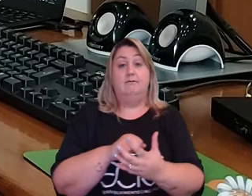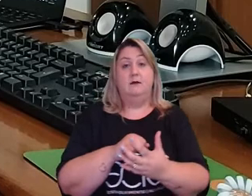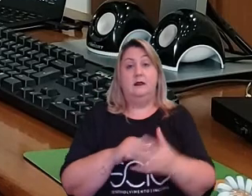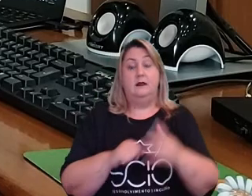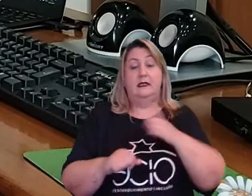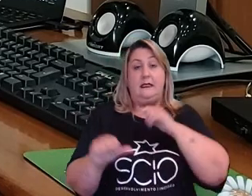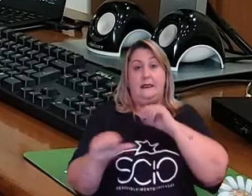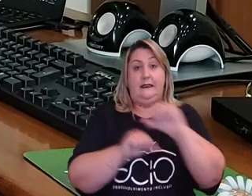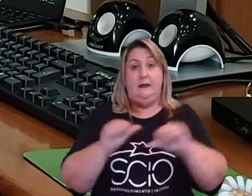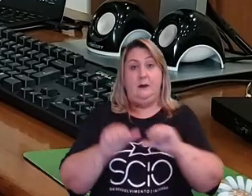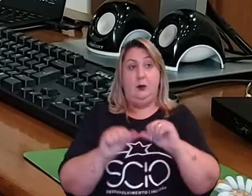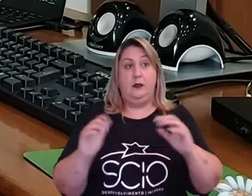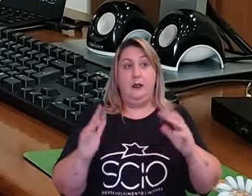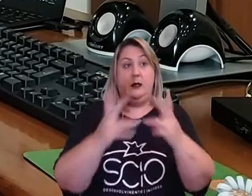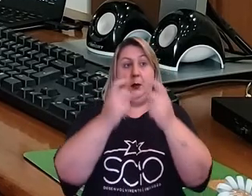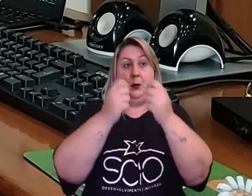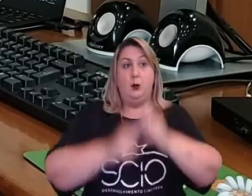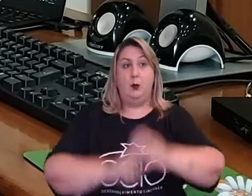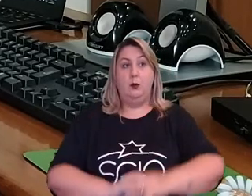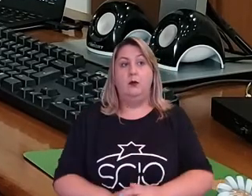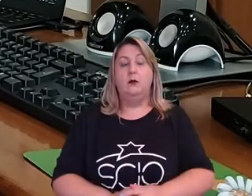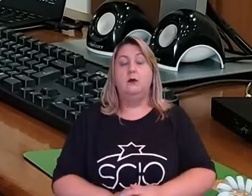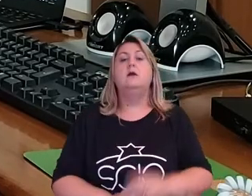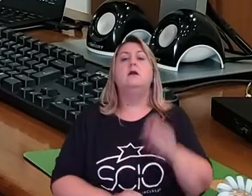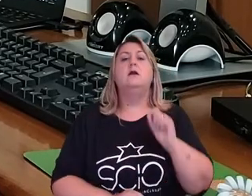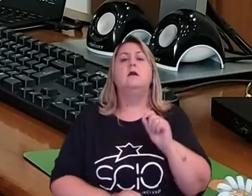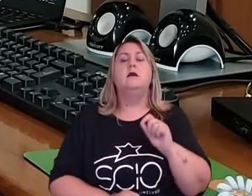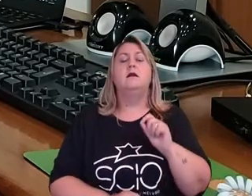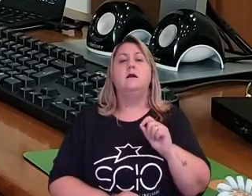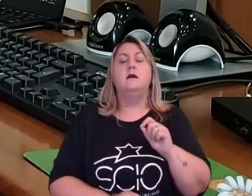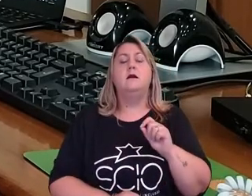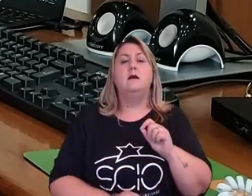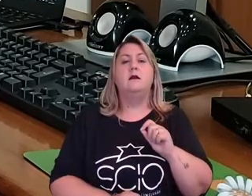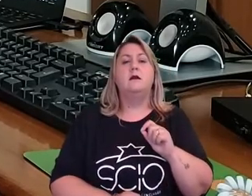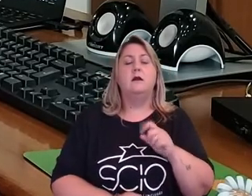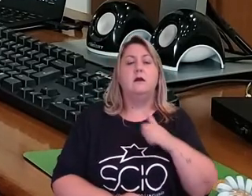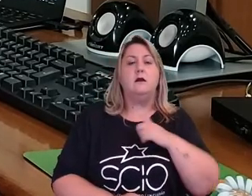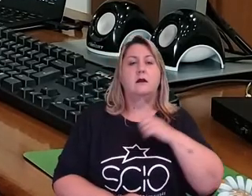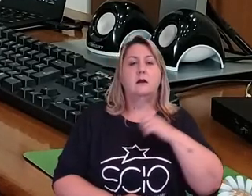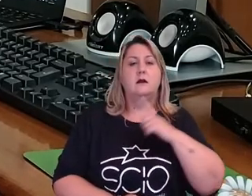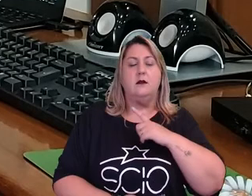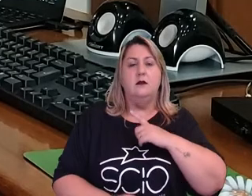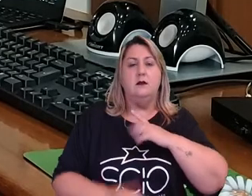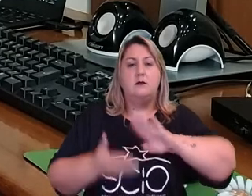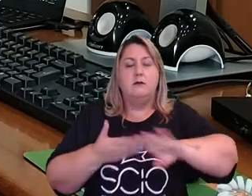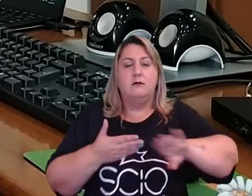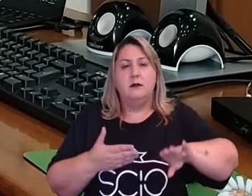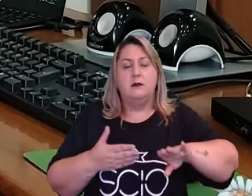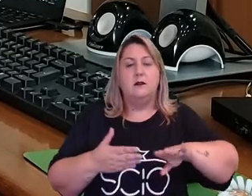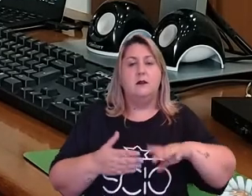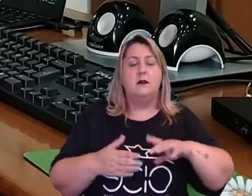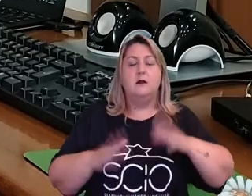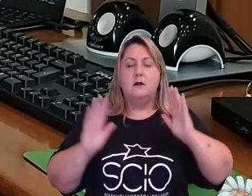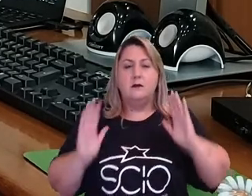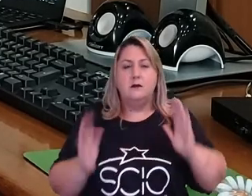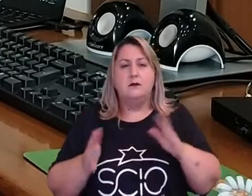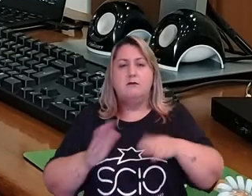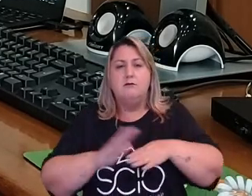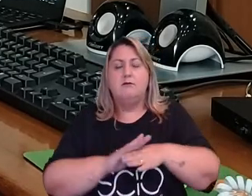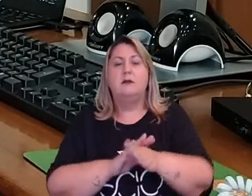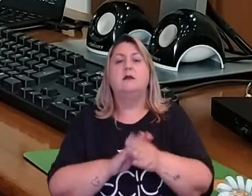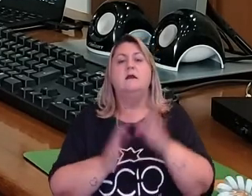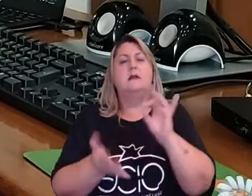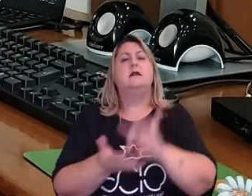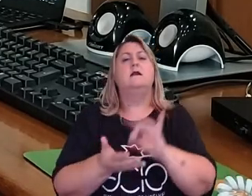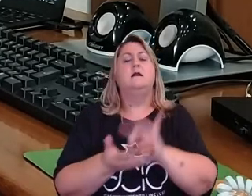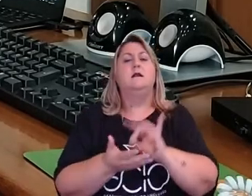muita coisa e aprender muita coisa. Então, a pergunta que eu faço para vocês hoje é tirar o lado bom e a gente olhar o quanto a gente aprendeu nessa pandemia. Tenho certeza que vocês